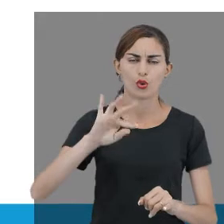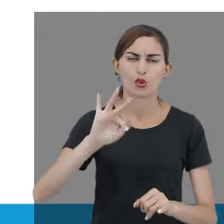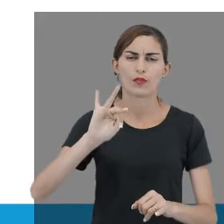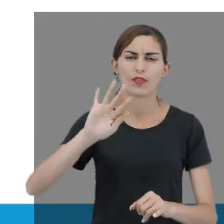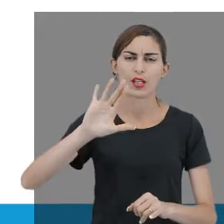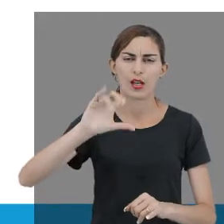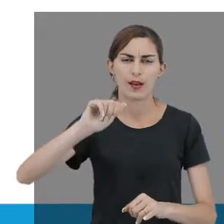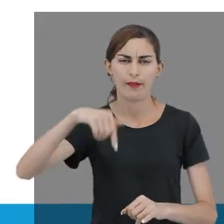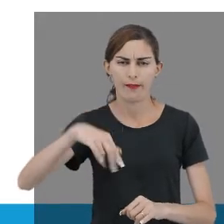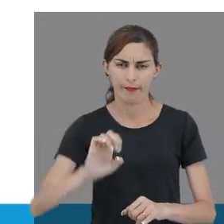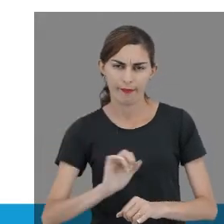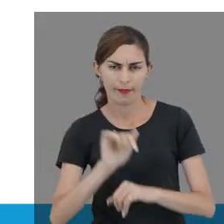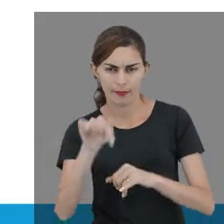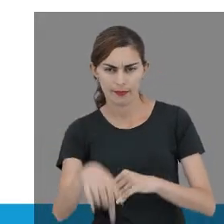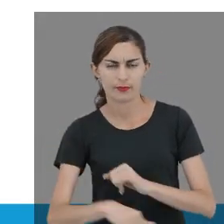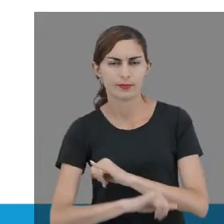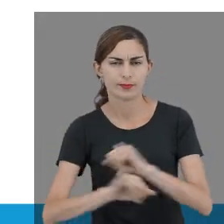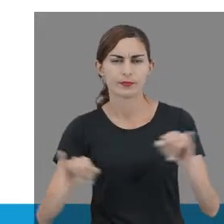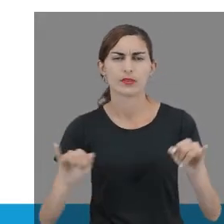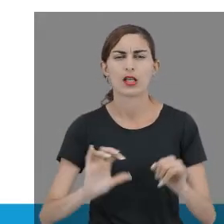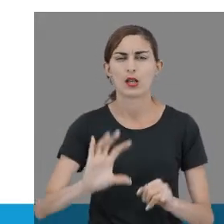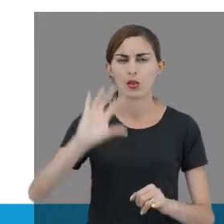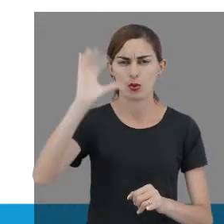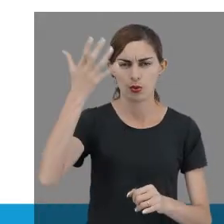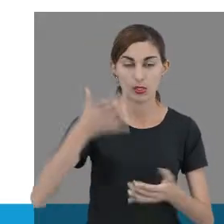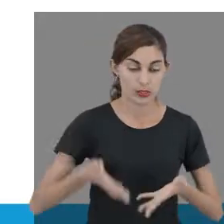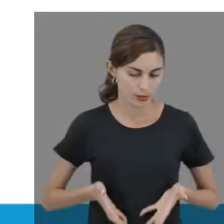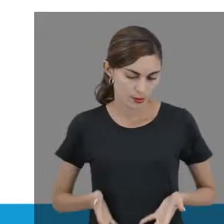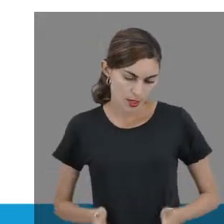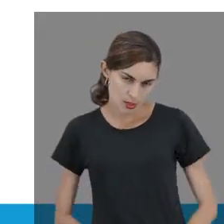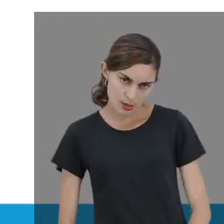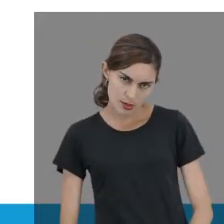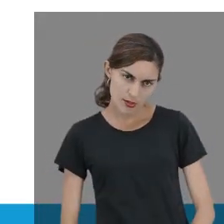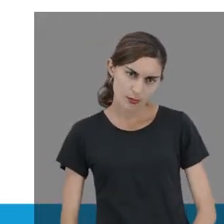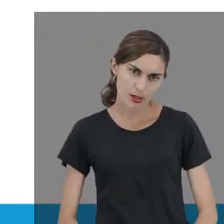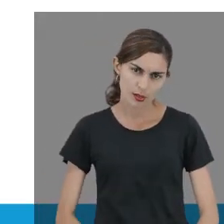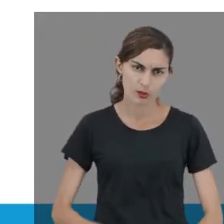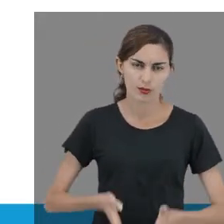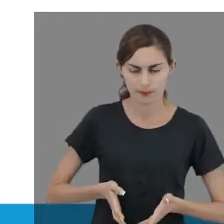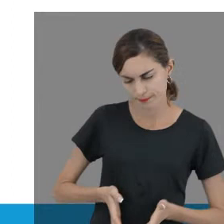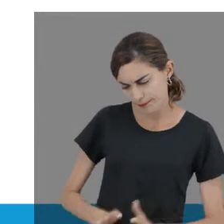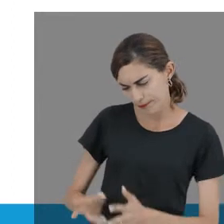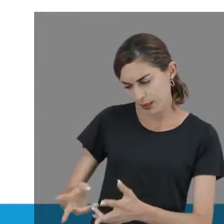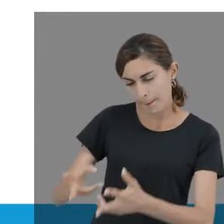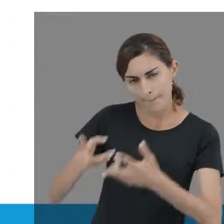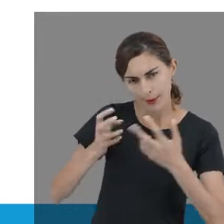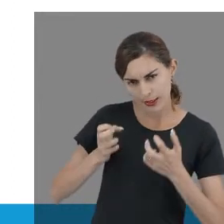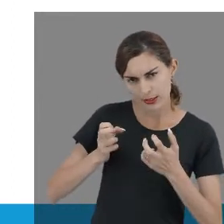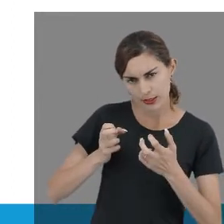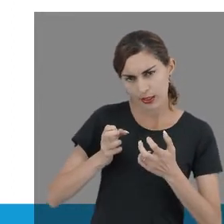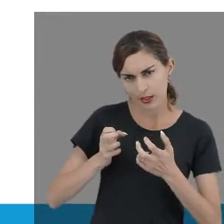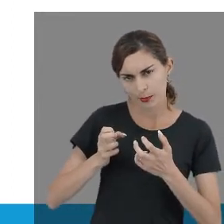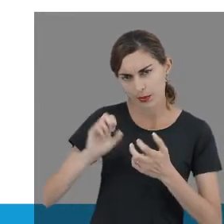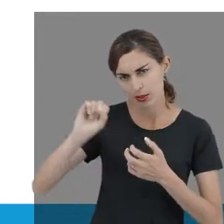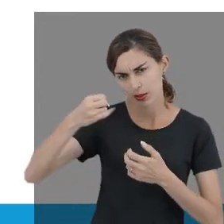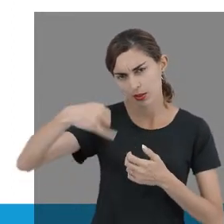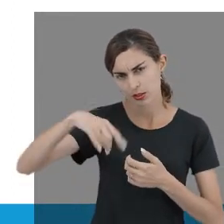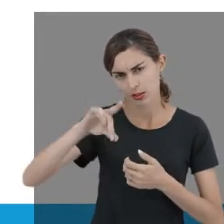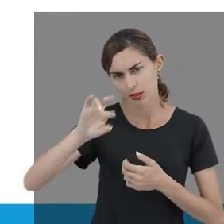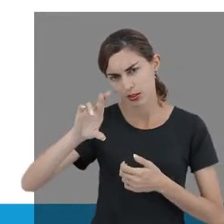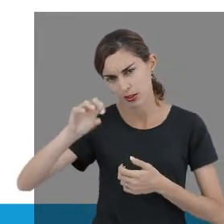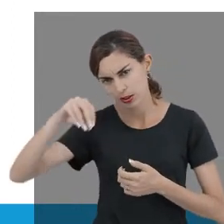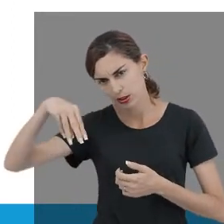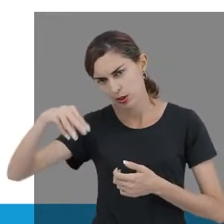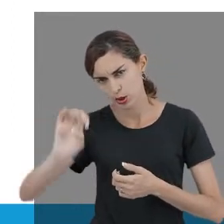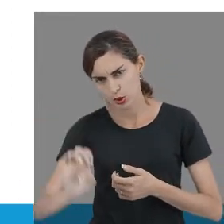pelos profissionais de saúde, ele deve acontecer ao nascimento ou ao momento em que se perceba essa síndrome. Algumas